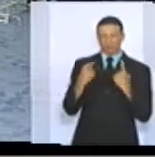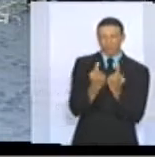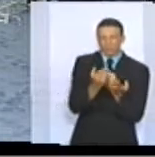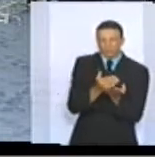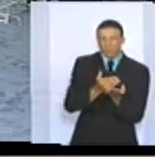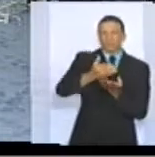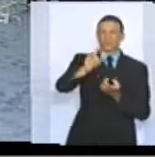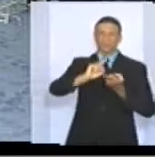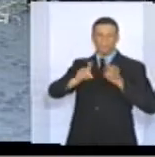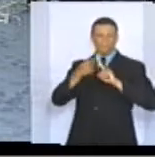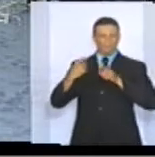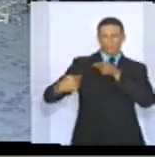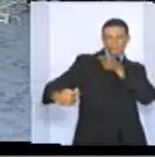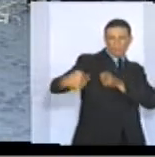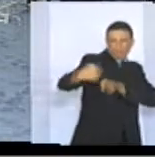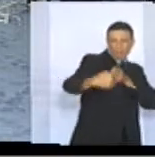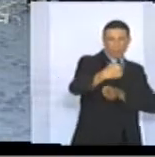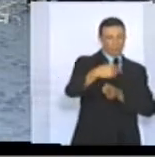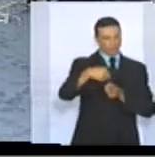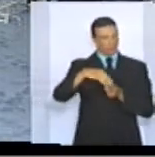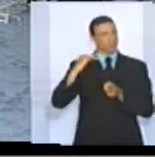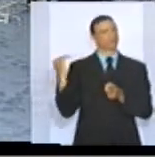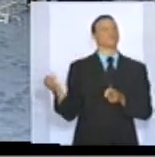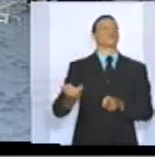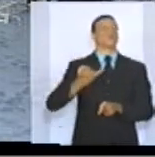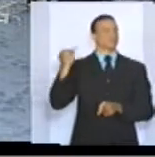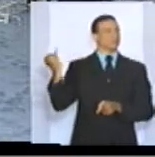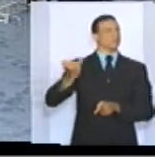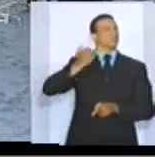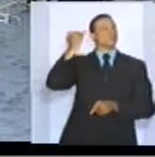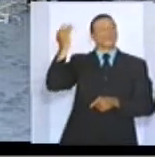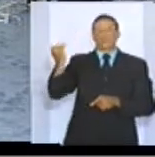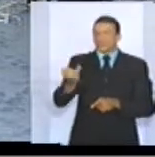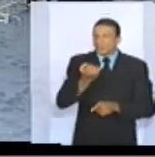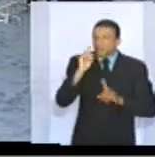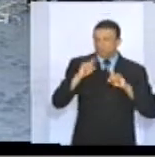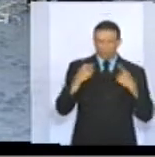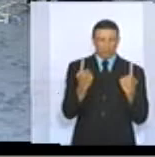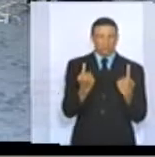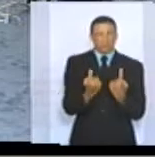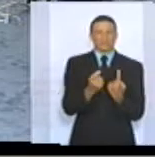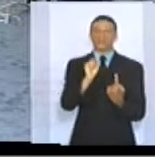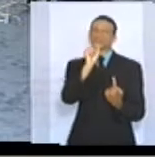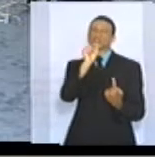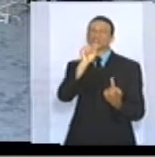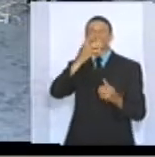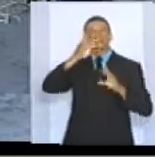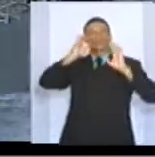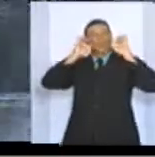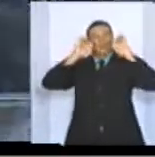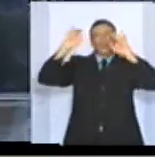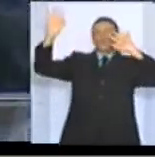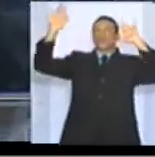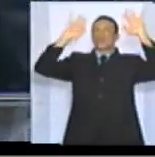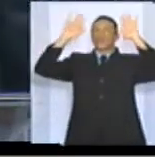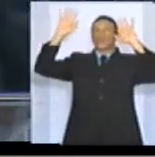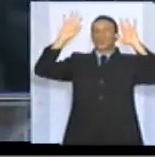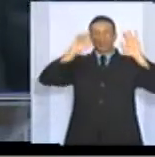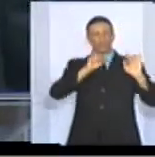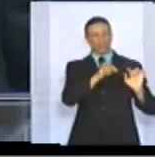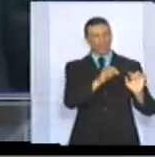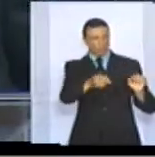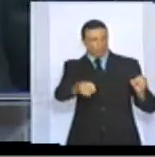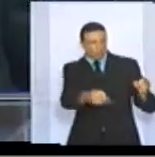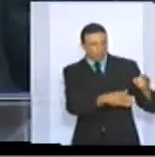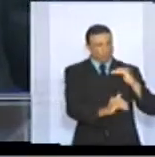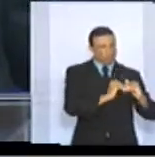debate, e um debate importante, numa casa importante, que reflete o processo do longo